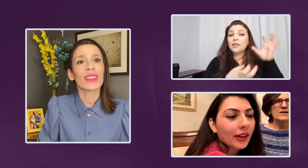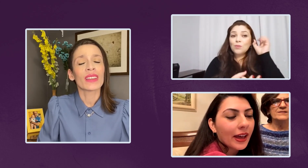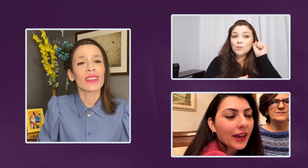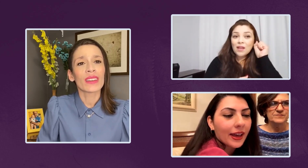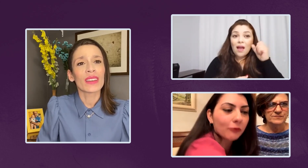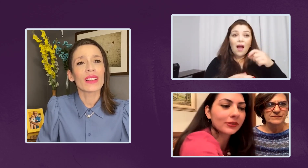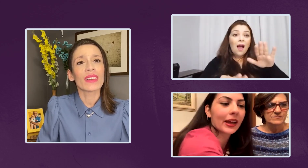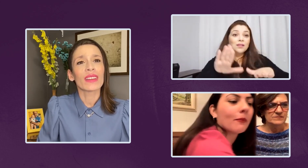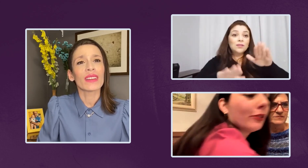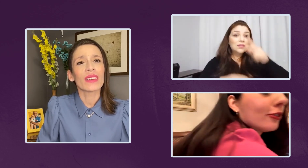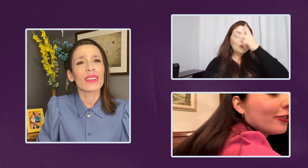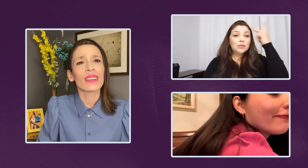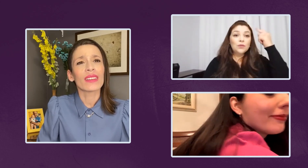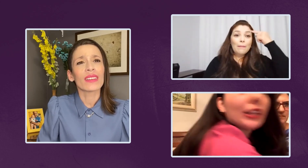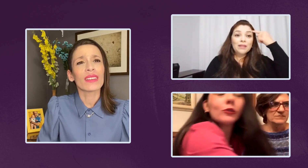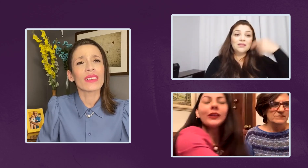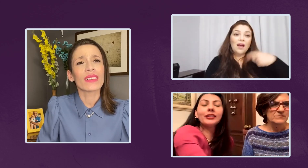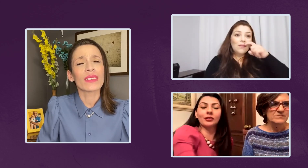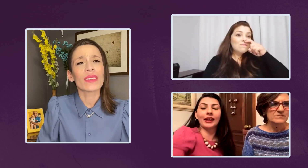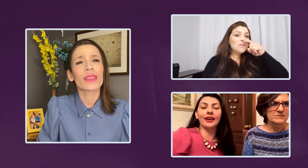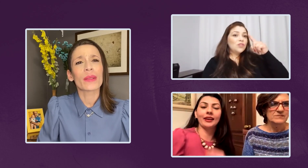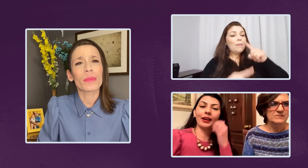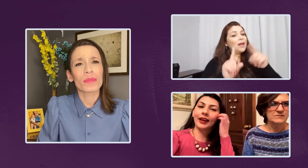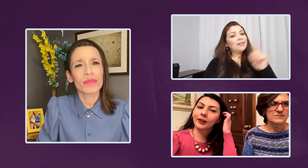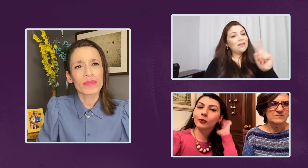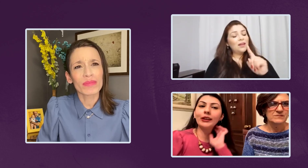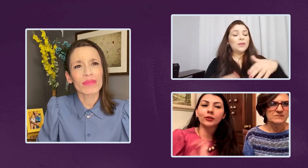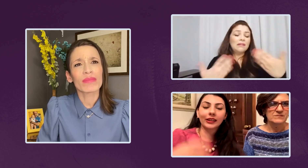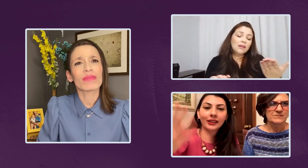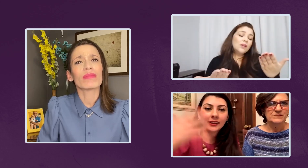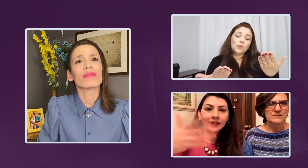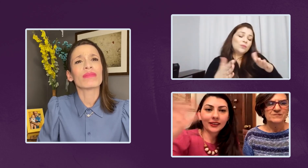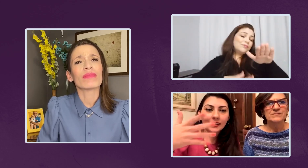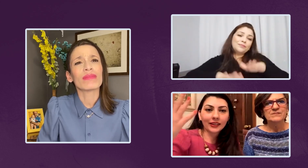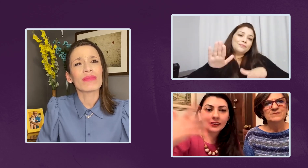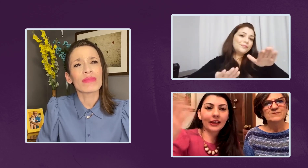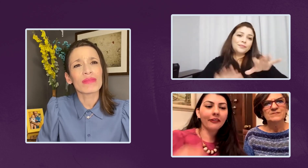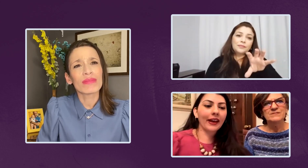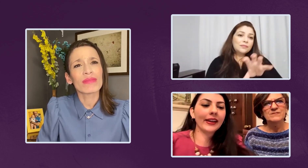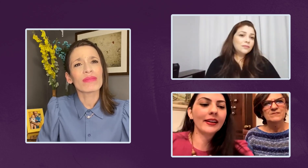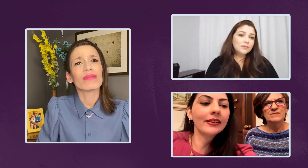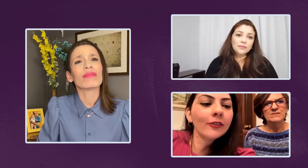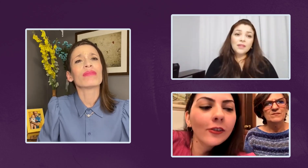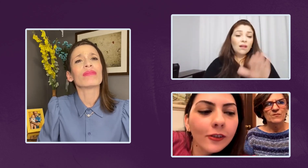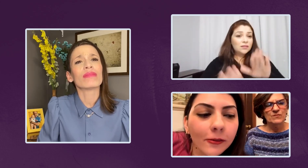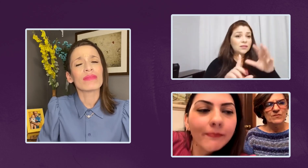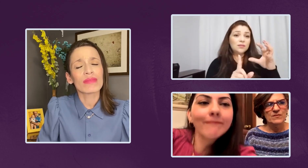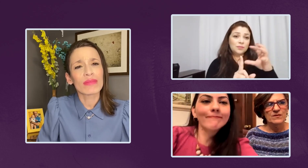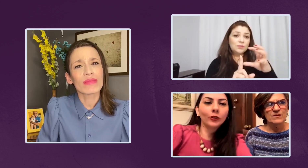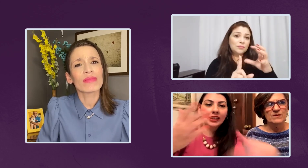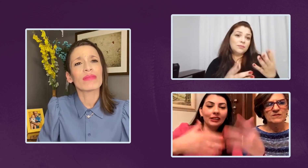Então, é muito... Tem tudo isso, né? Tudo isso que interfere ali